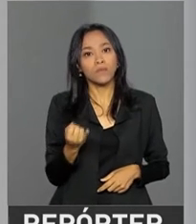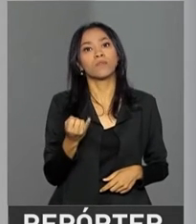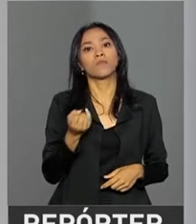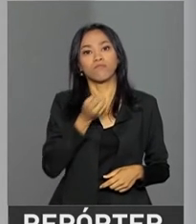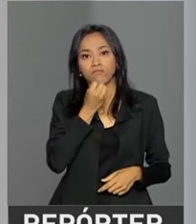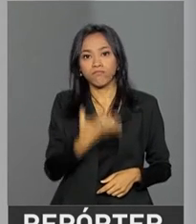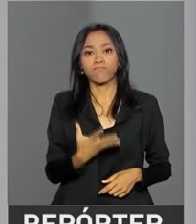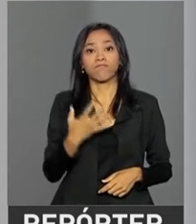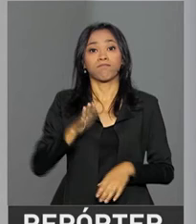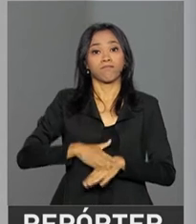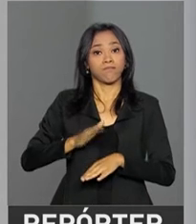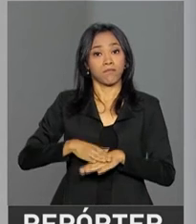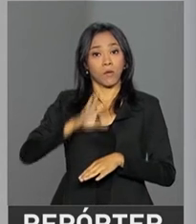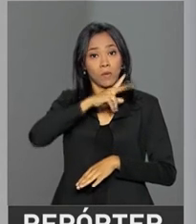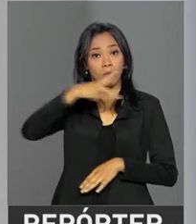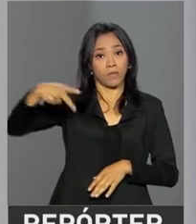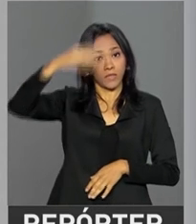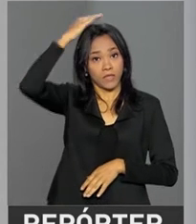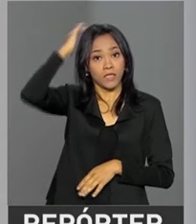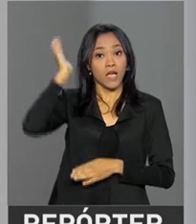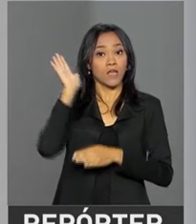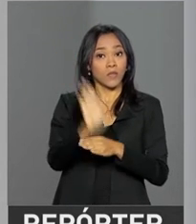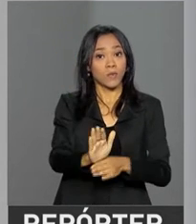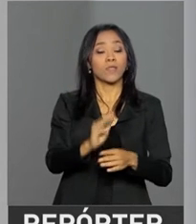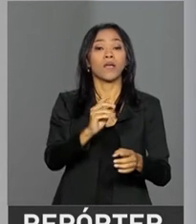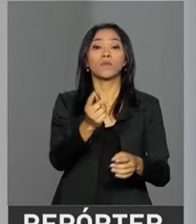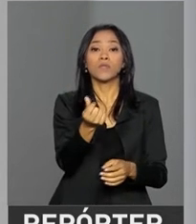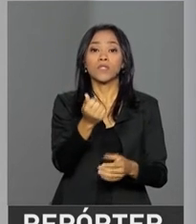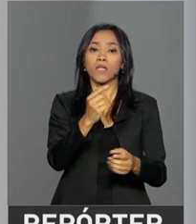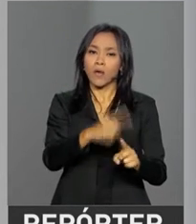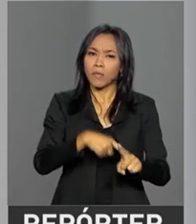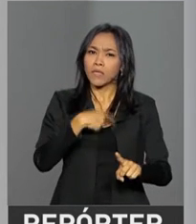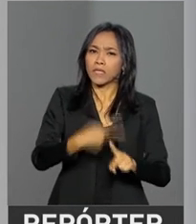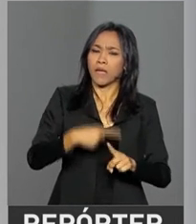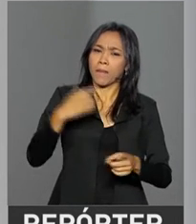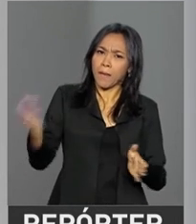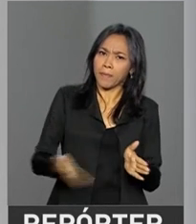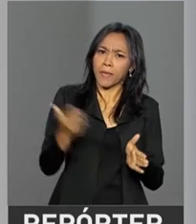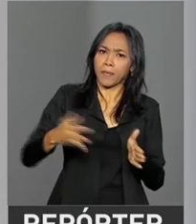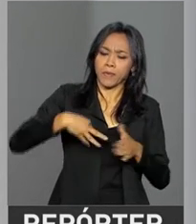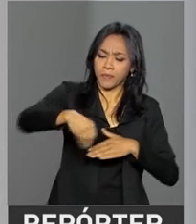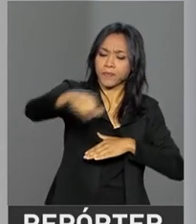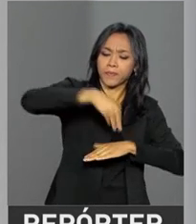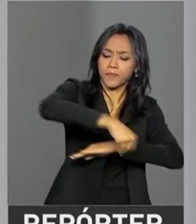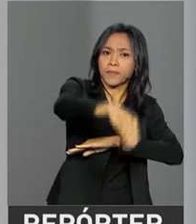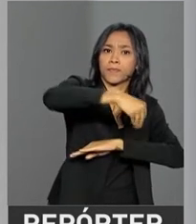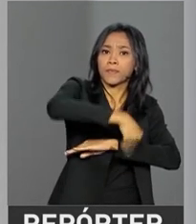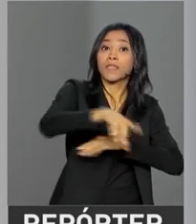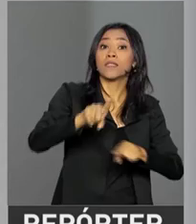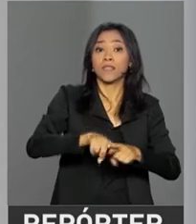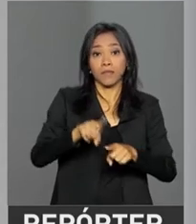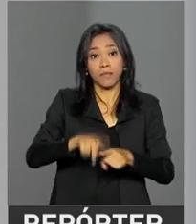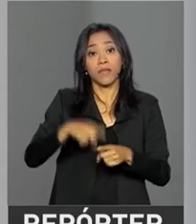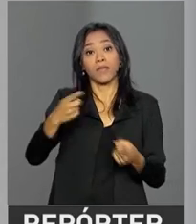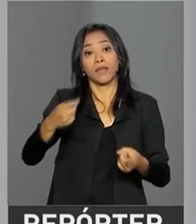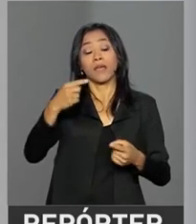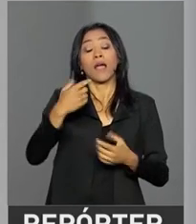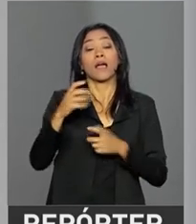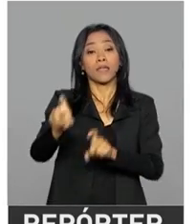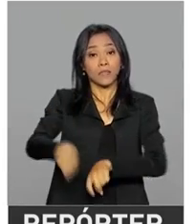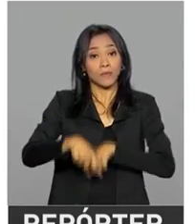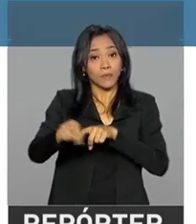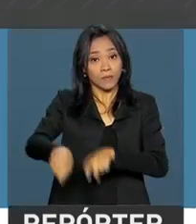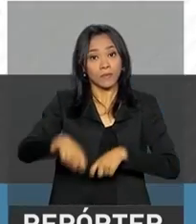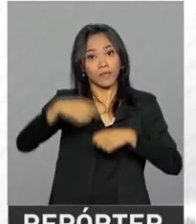com o presidente, o dinheiro vai ajudar a aumentar a produção e também é um reconhecimento à contribuição da agricultura para a economia do país.